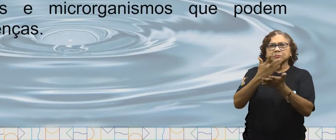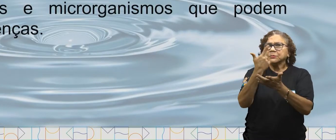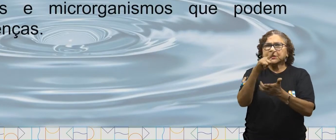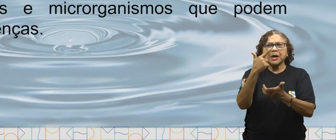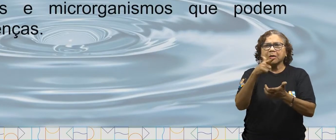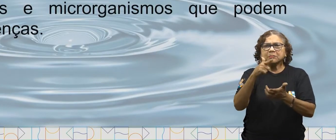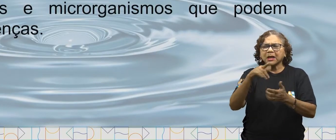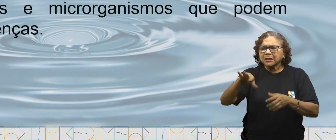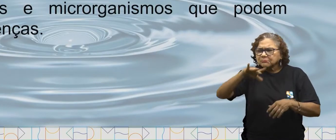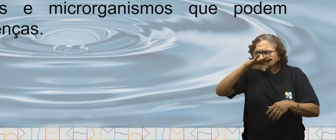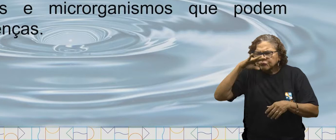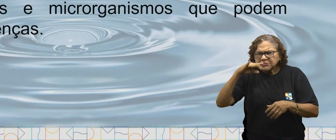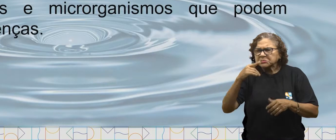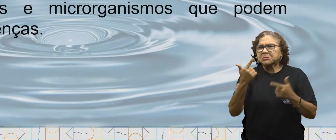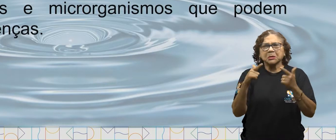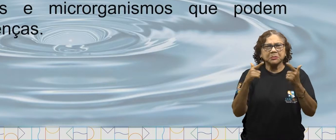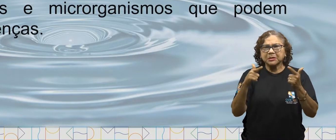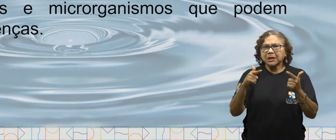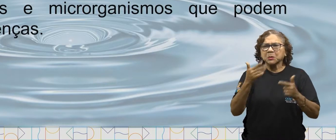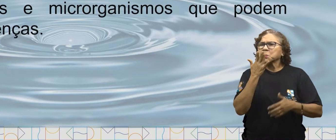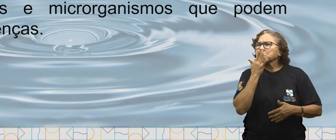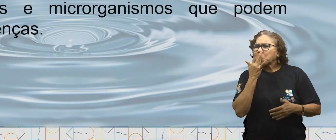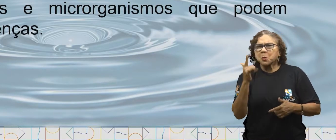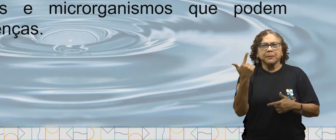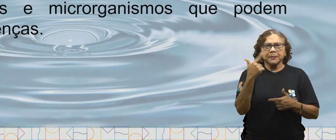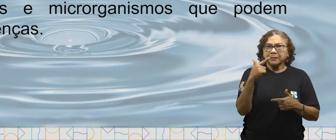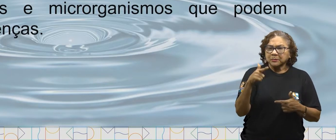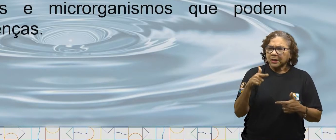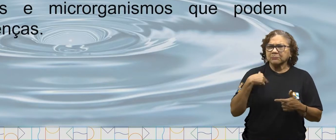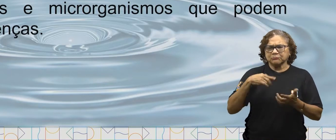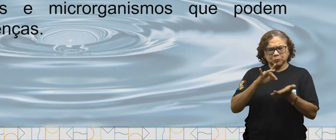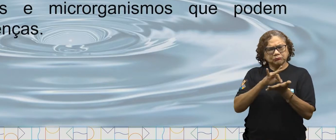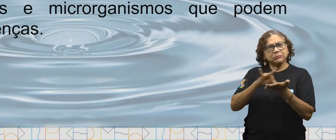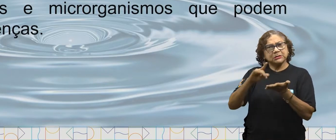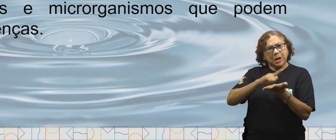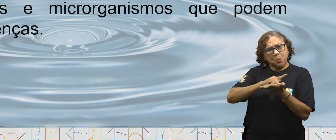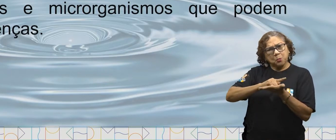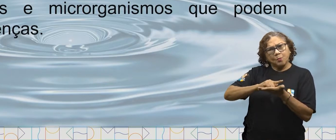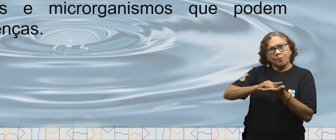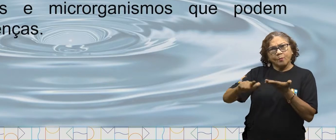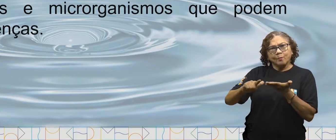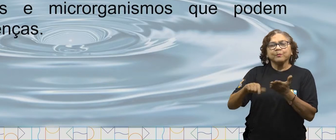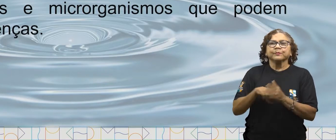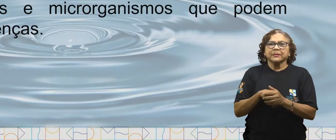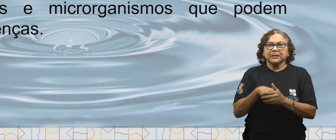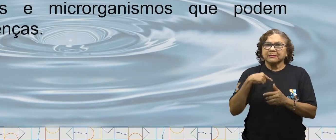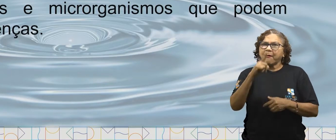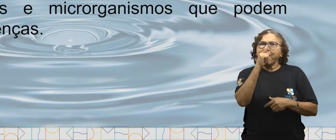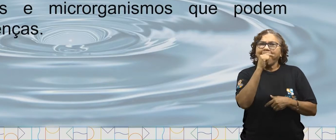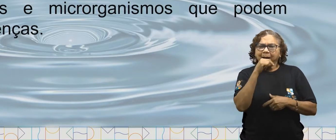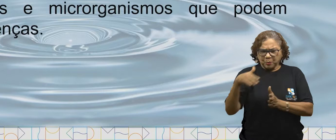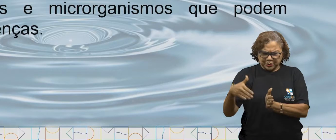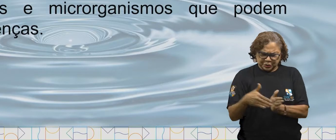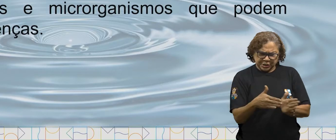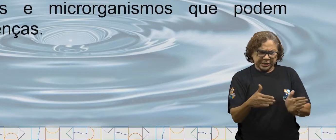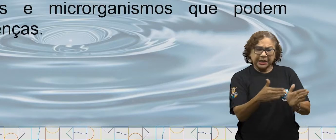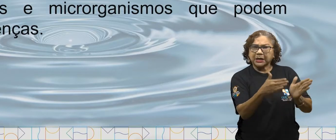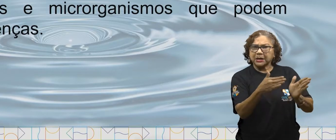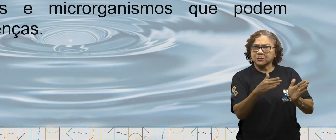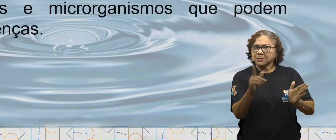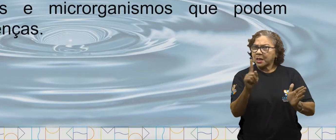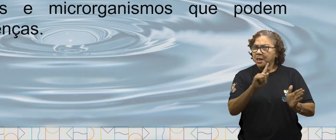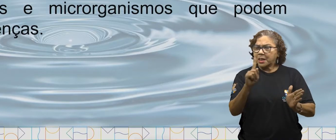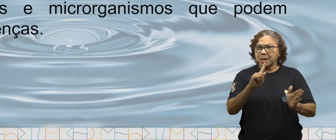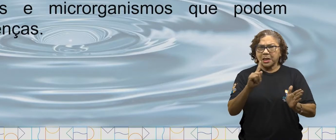sem substâncias ou micro-organismos que possam causar doenças. Assim, água de rios e lagos não